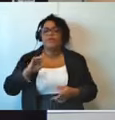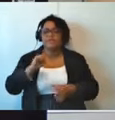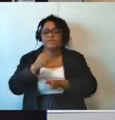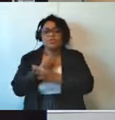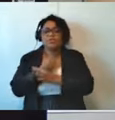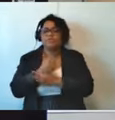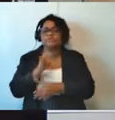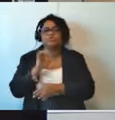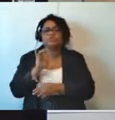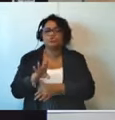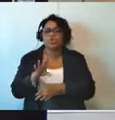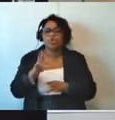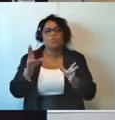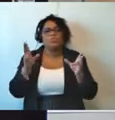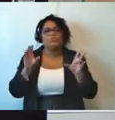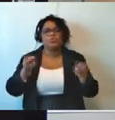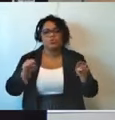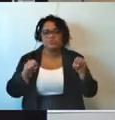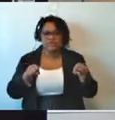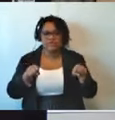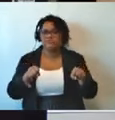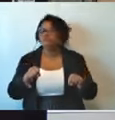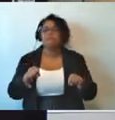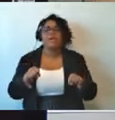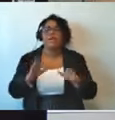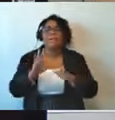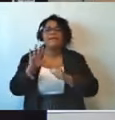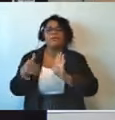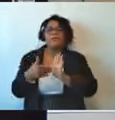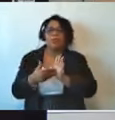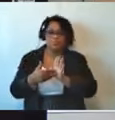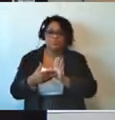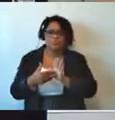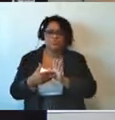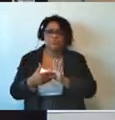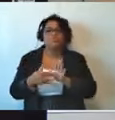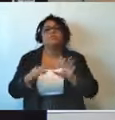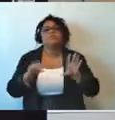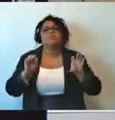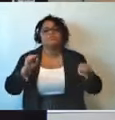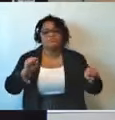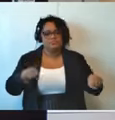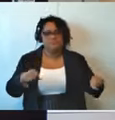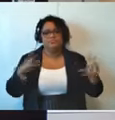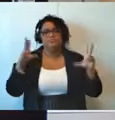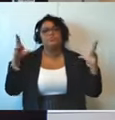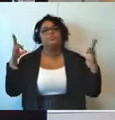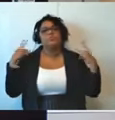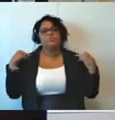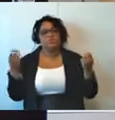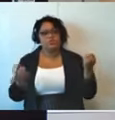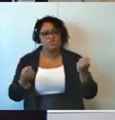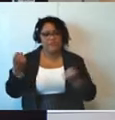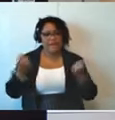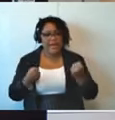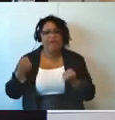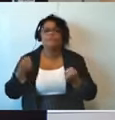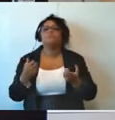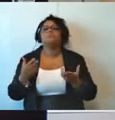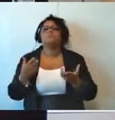trânsito todo. É para o motorista, é para o motociclista. A motofaixa, de fato, não vejo como ela